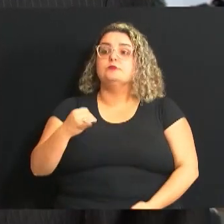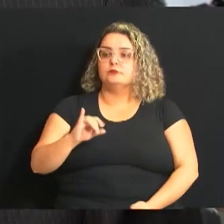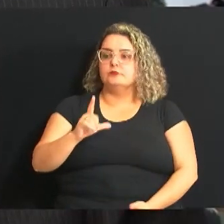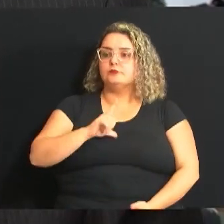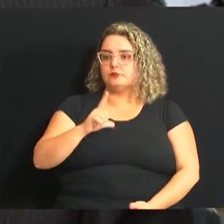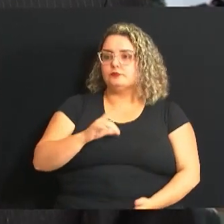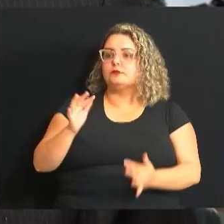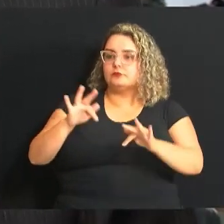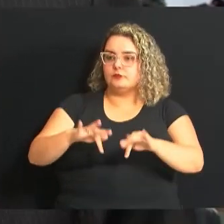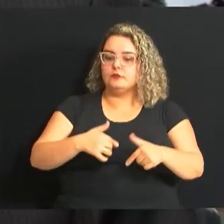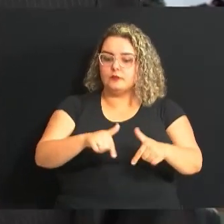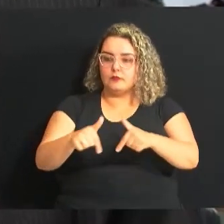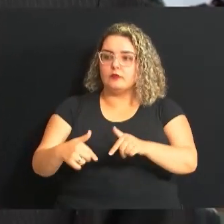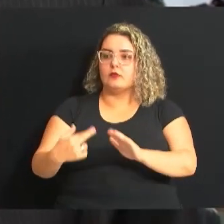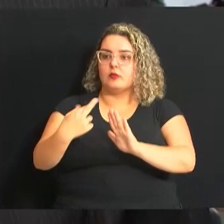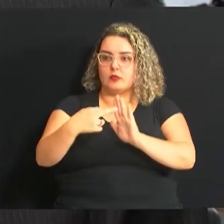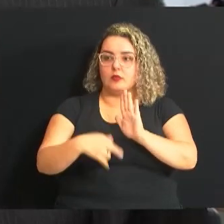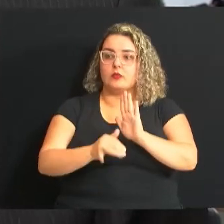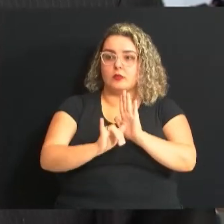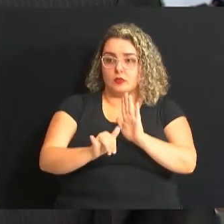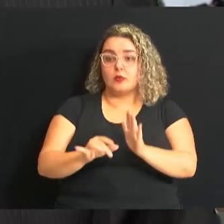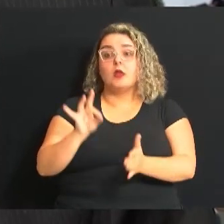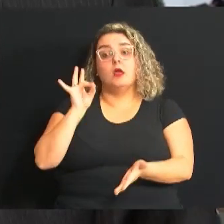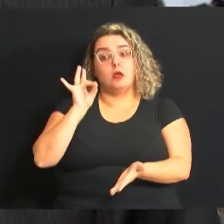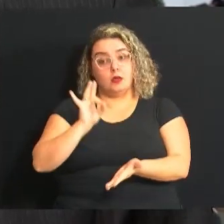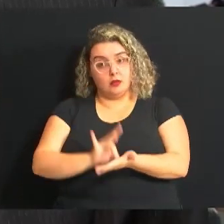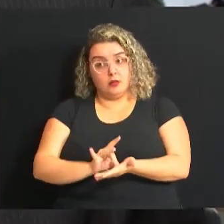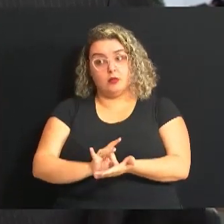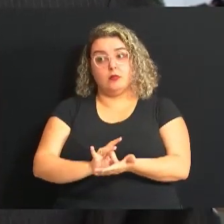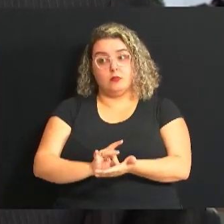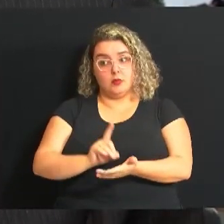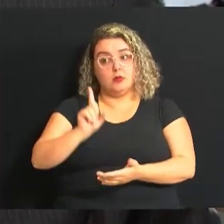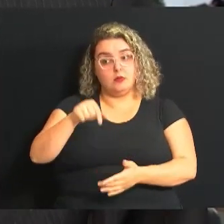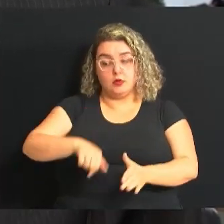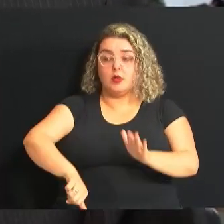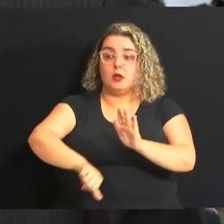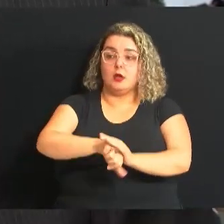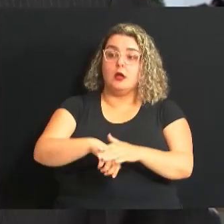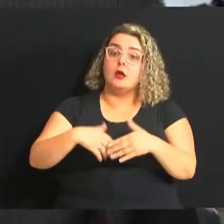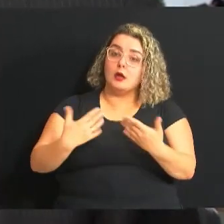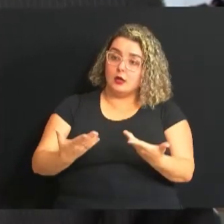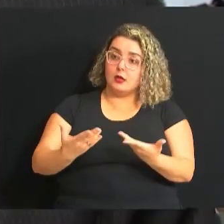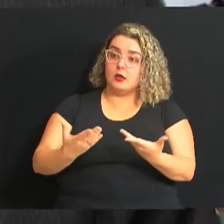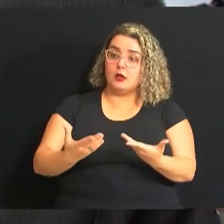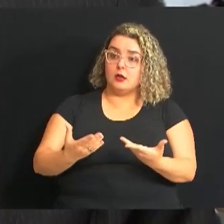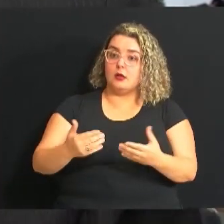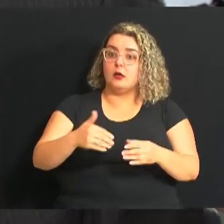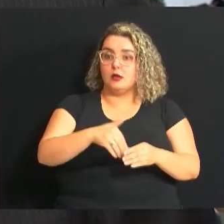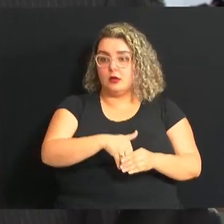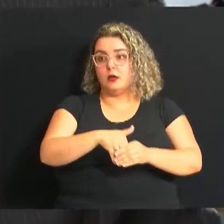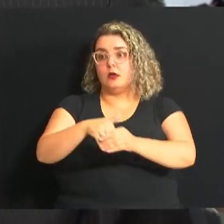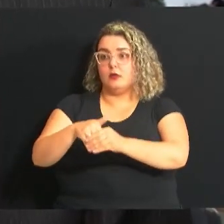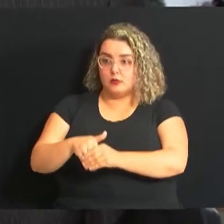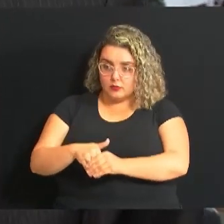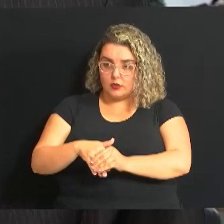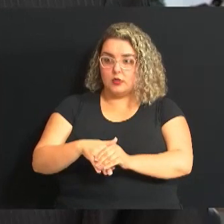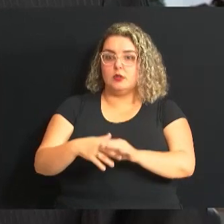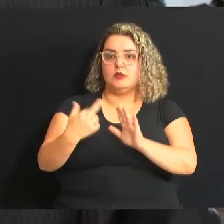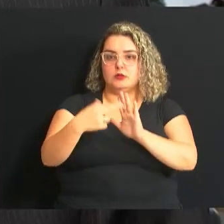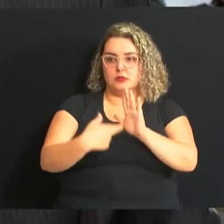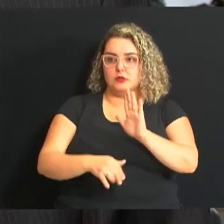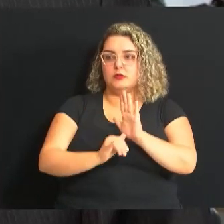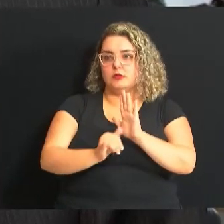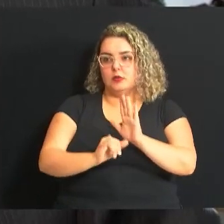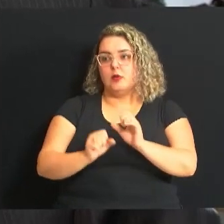dos trabalhos, um relatório que realmente é incriminatório, aí será colocado a votação desse relatório, que poderá